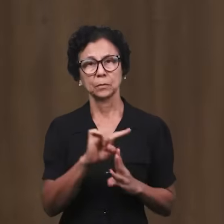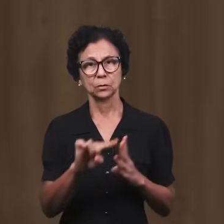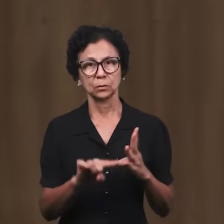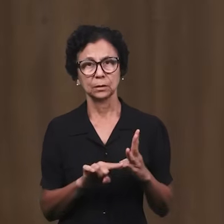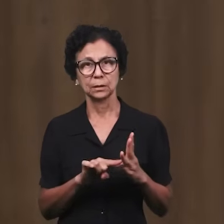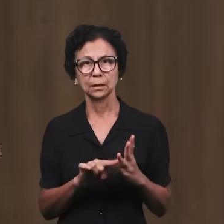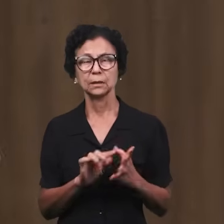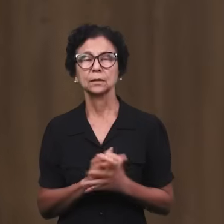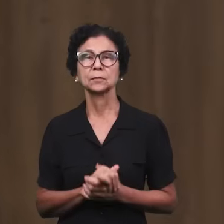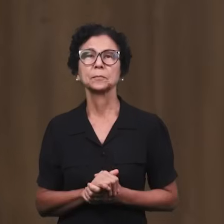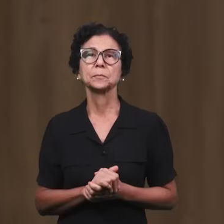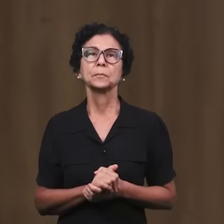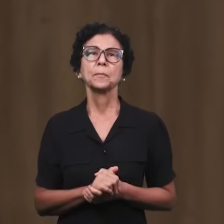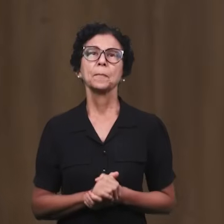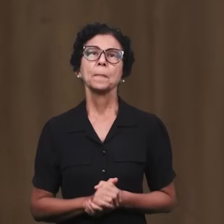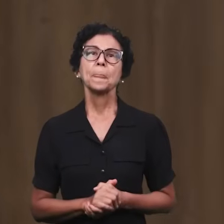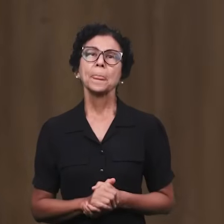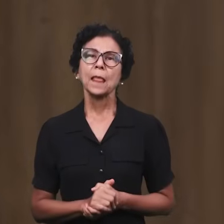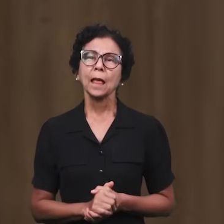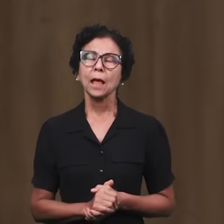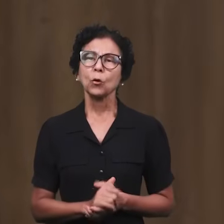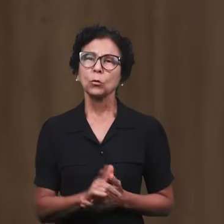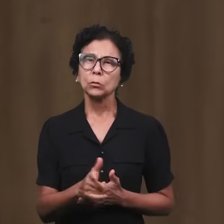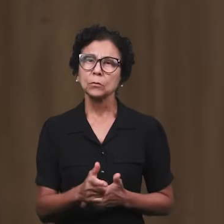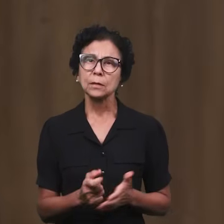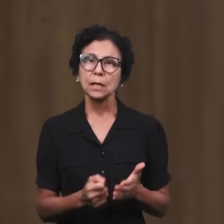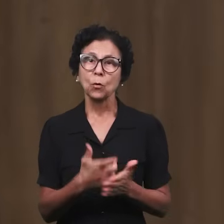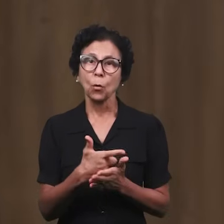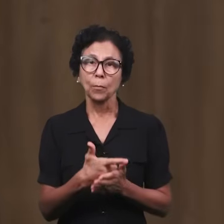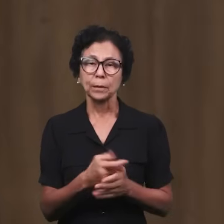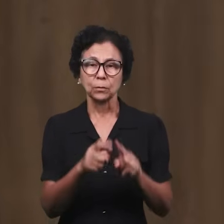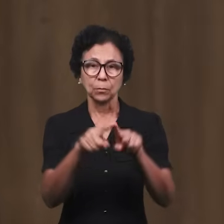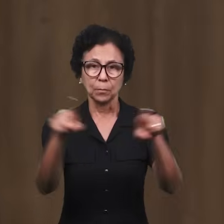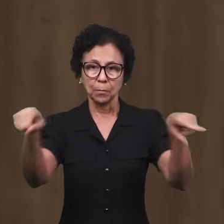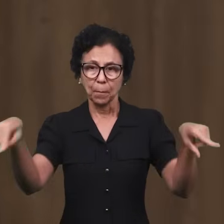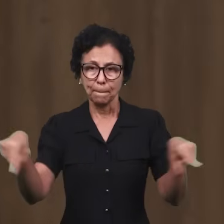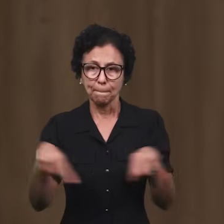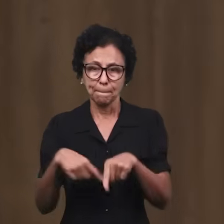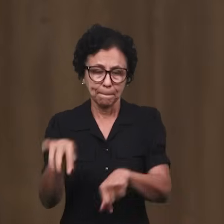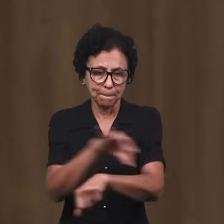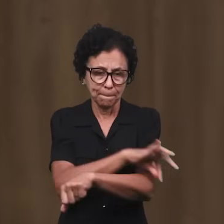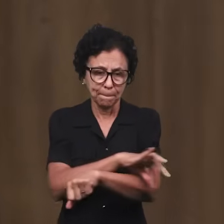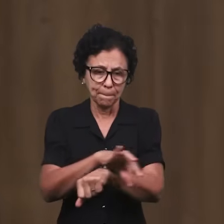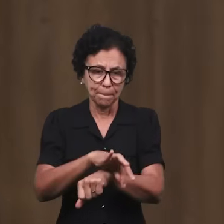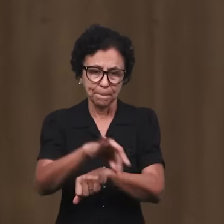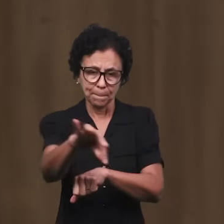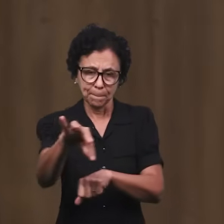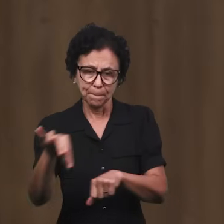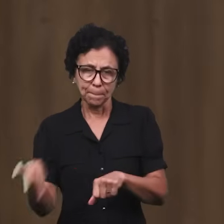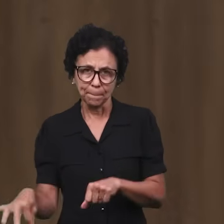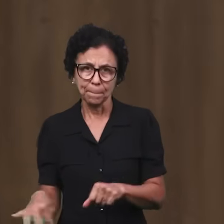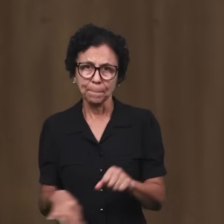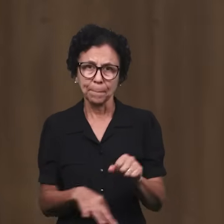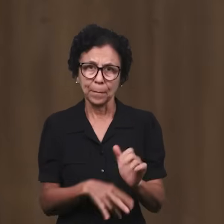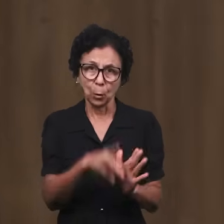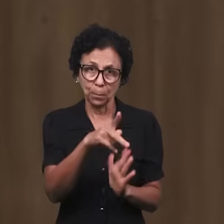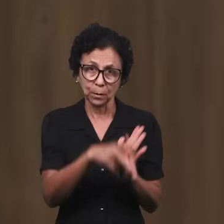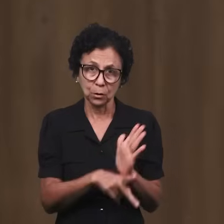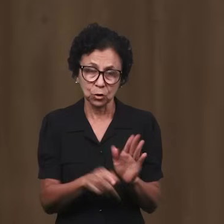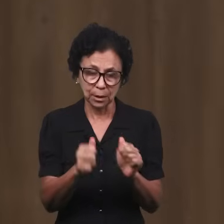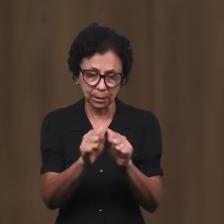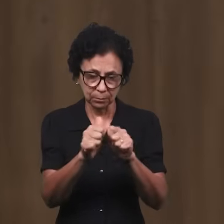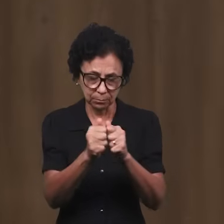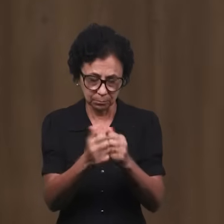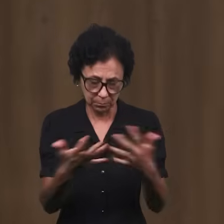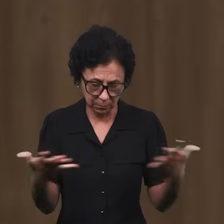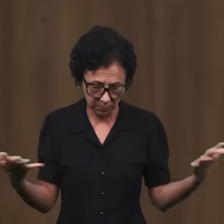formas, o imóvel na planta é sempre mais recomendado para quem está começando. Você vai comprar um imóvel menor, dentro do seu orçamento, e